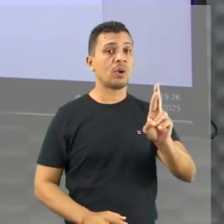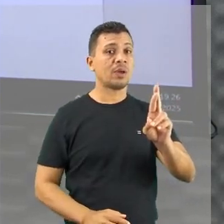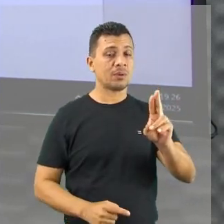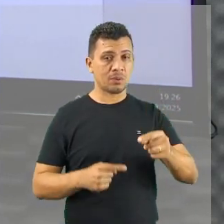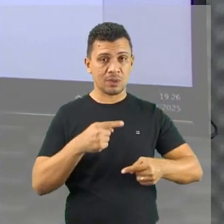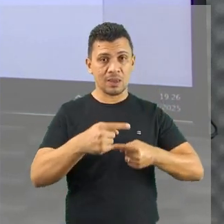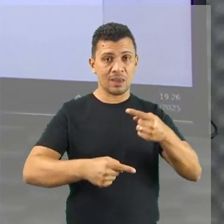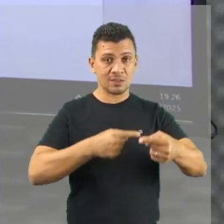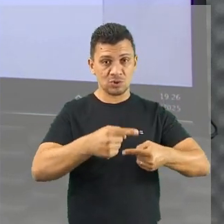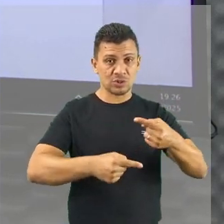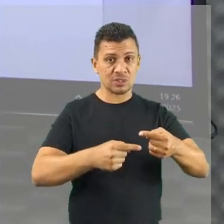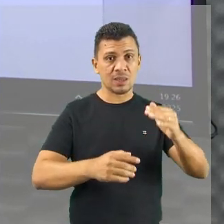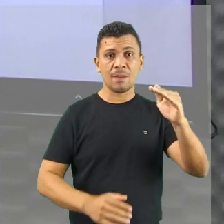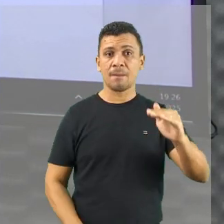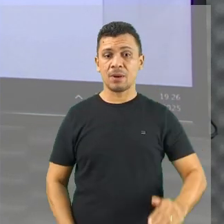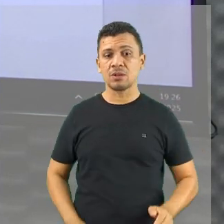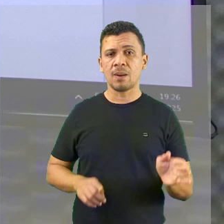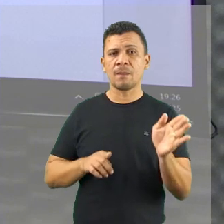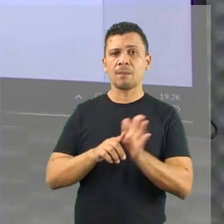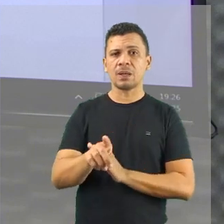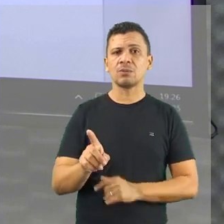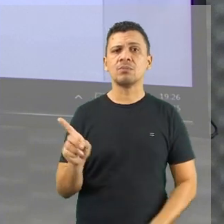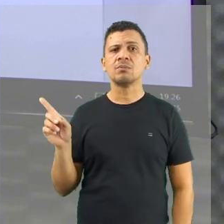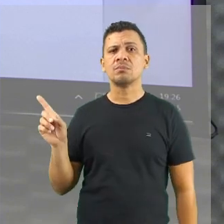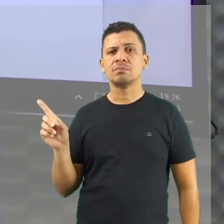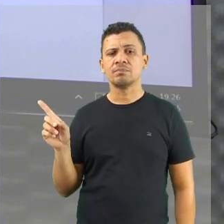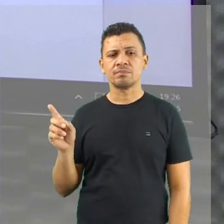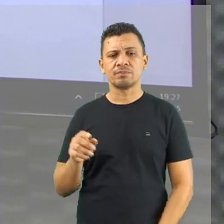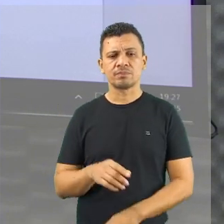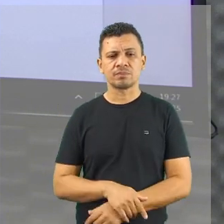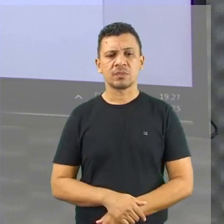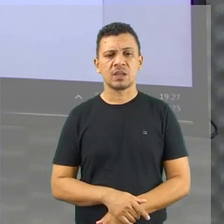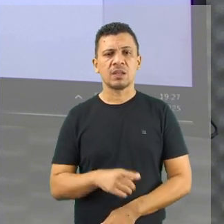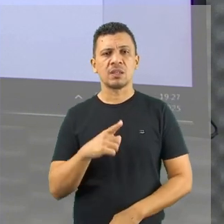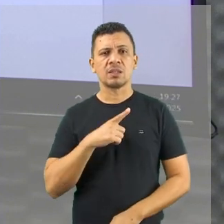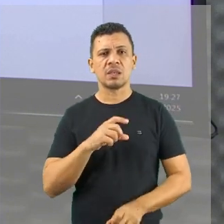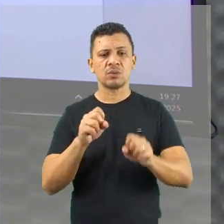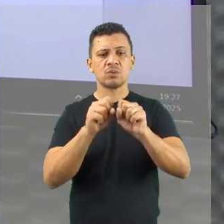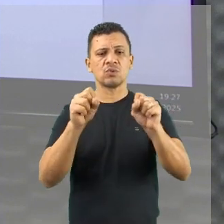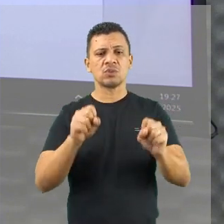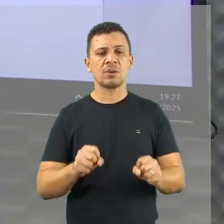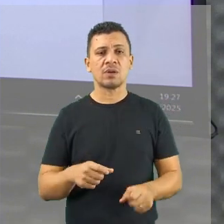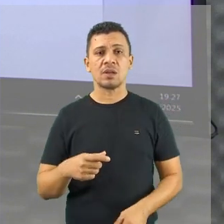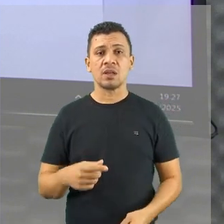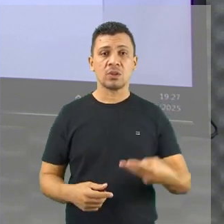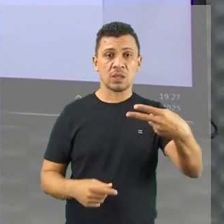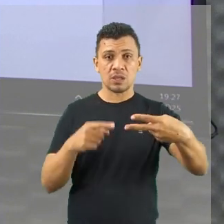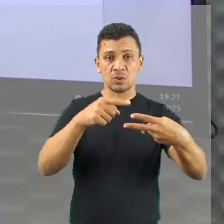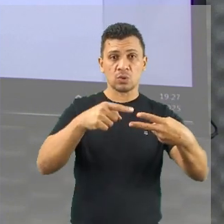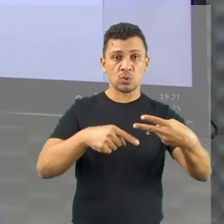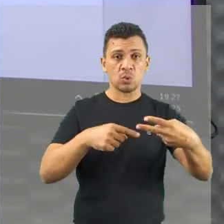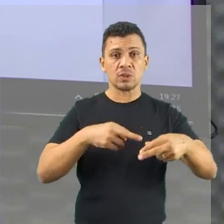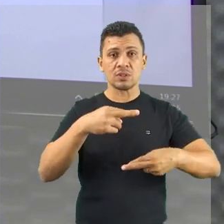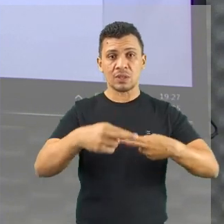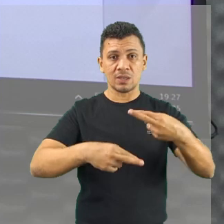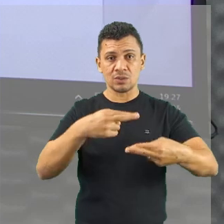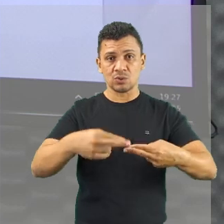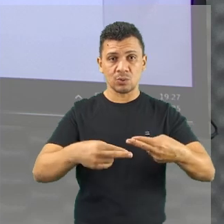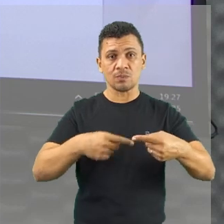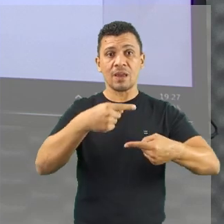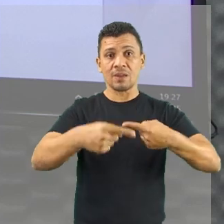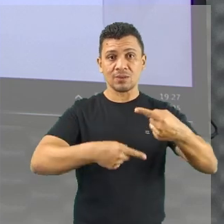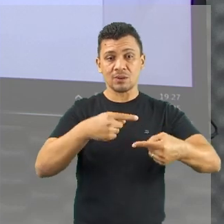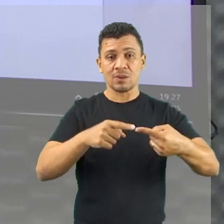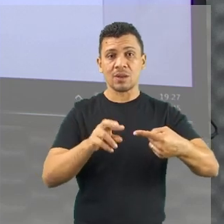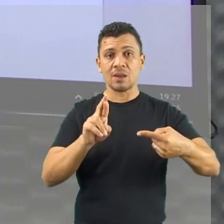uma questão número 1, que fala o seguinte. Num circuito, dois resistores cujas resistências são R1 e R2, com